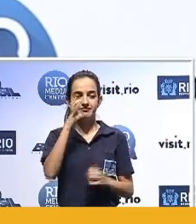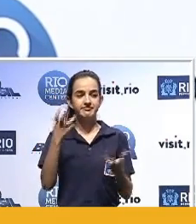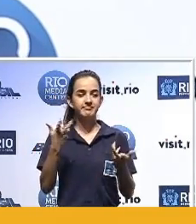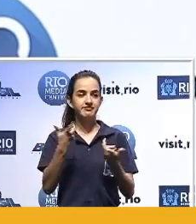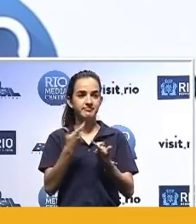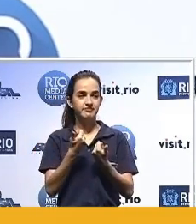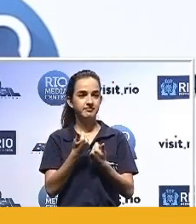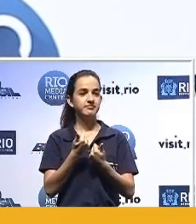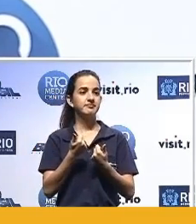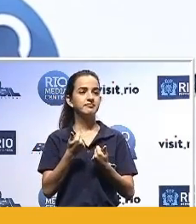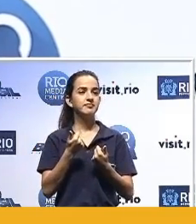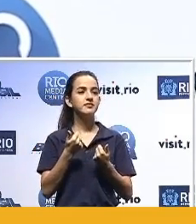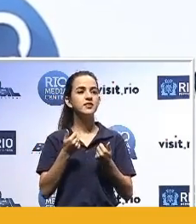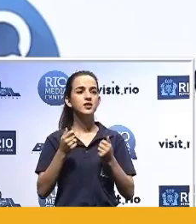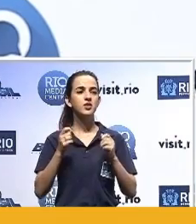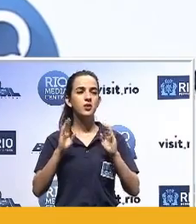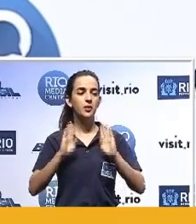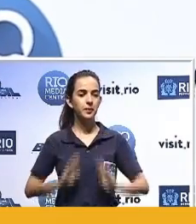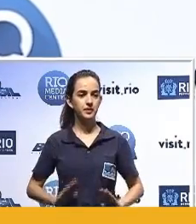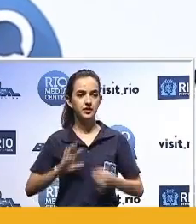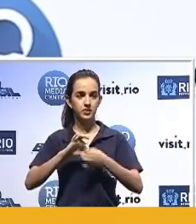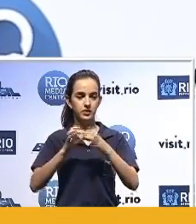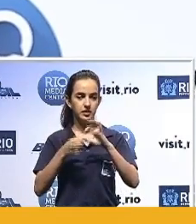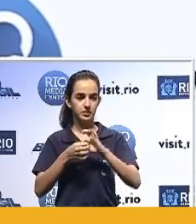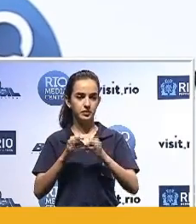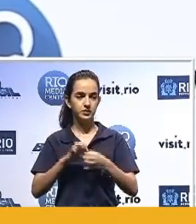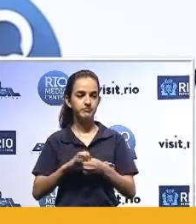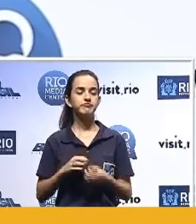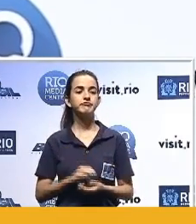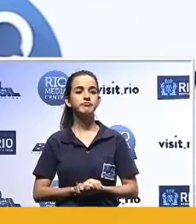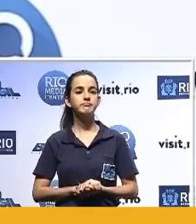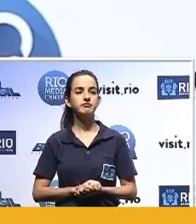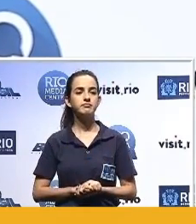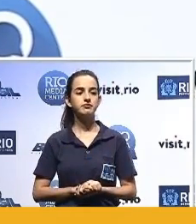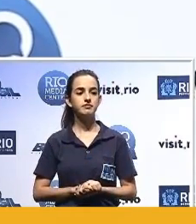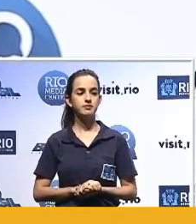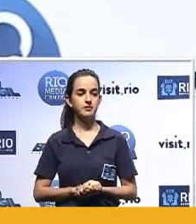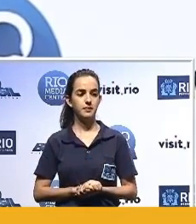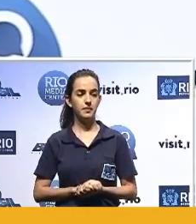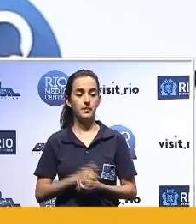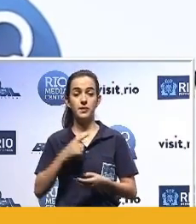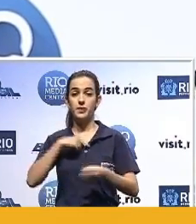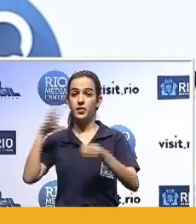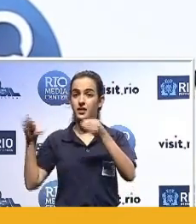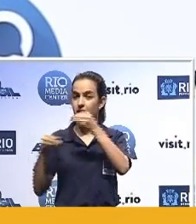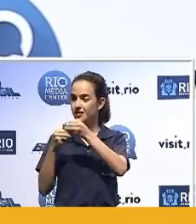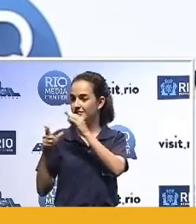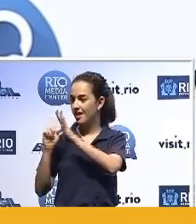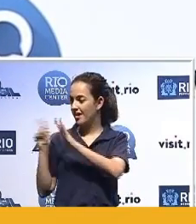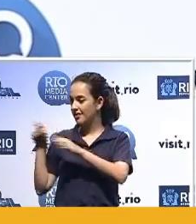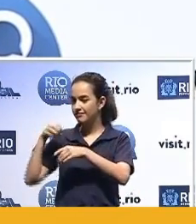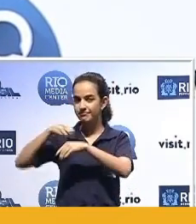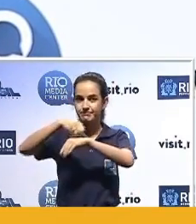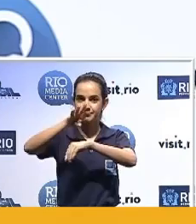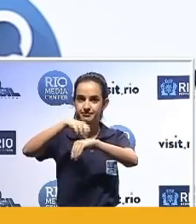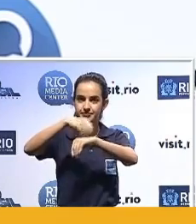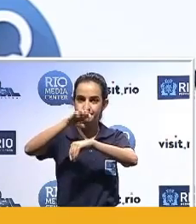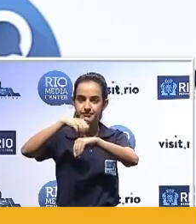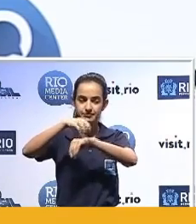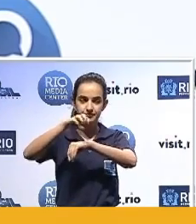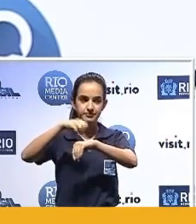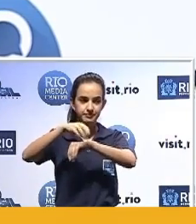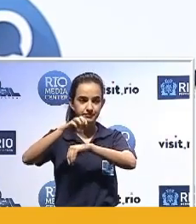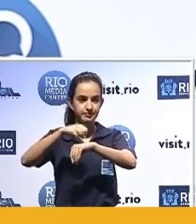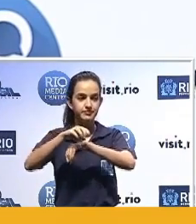do Comitê Olímpico. Complementando as informações que foram passadas, dizer que do ponto de